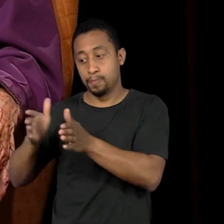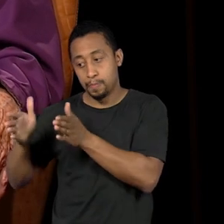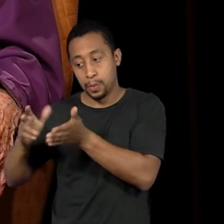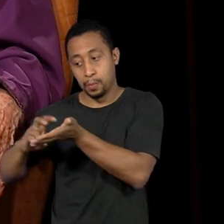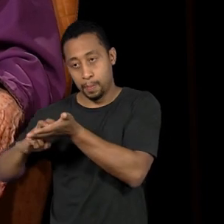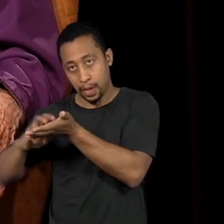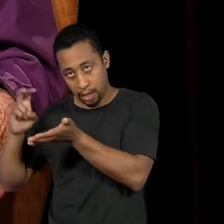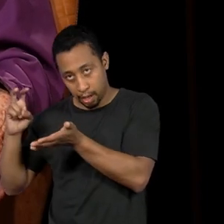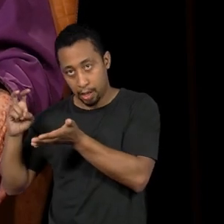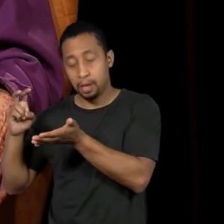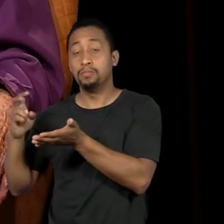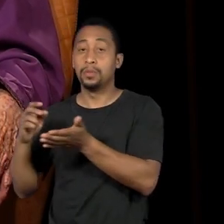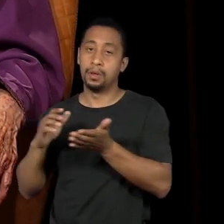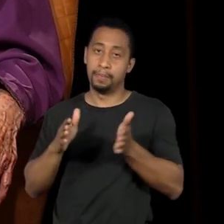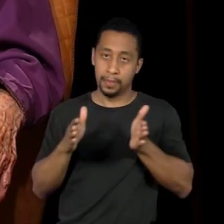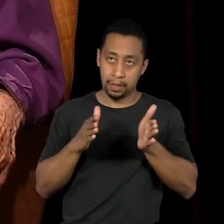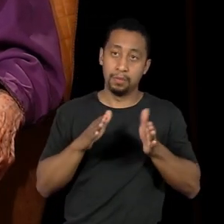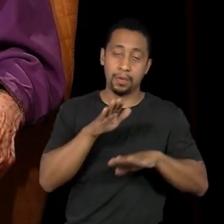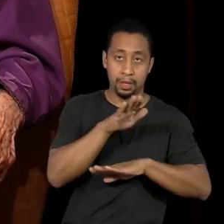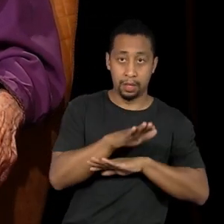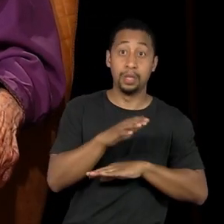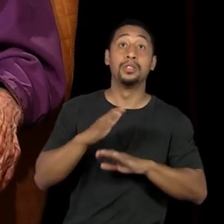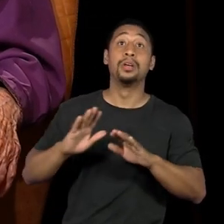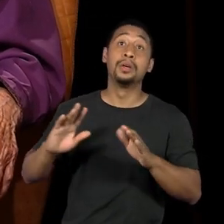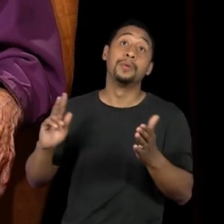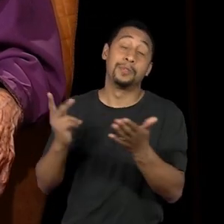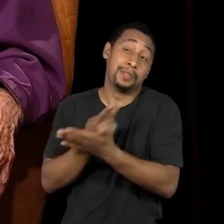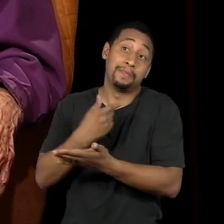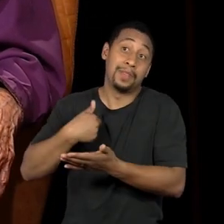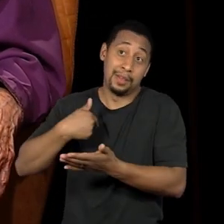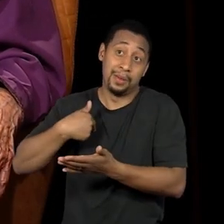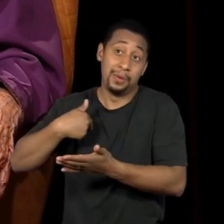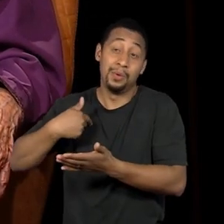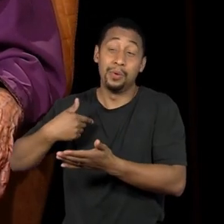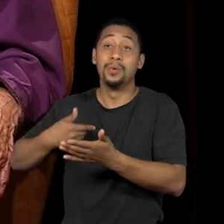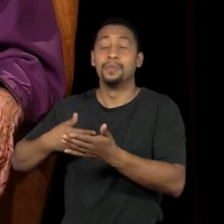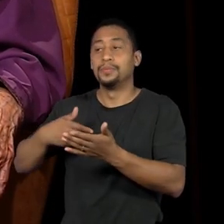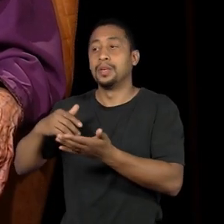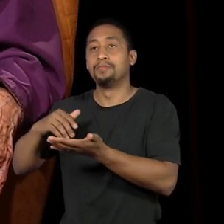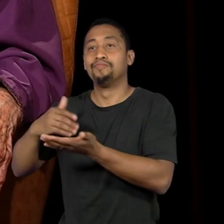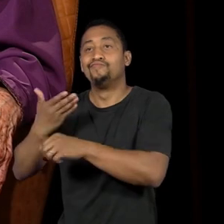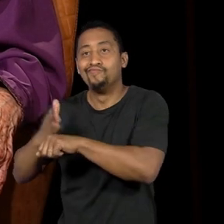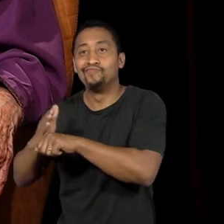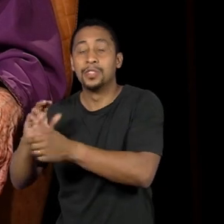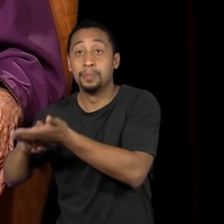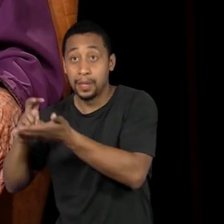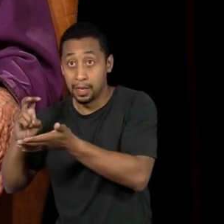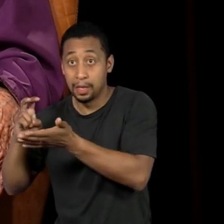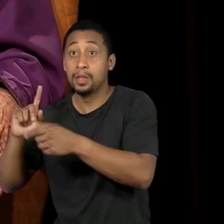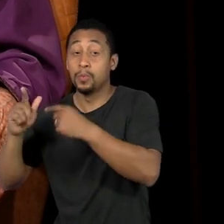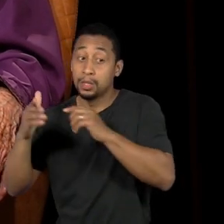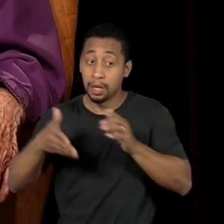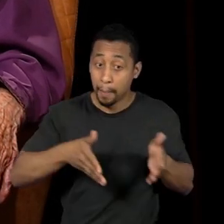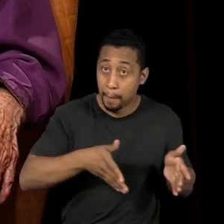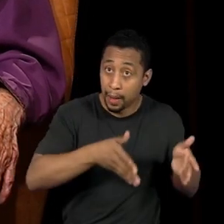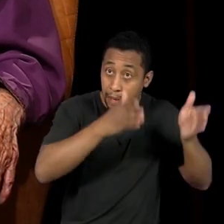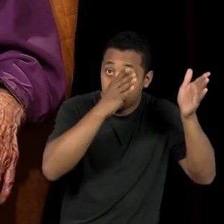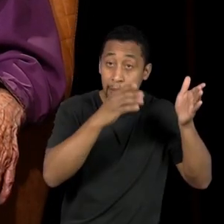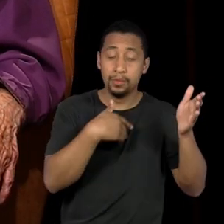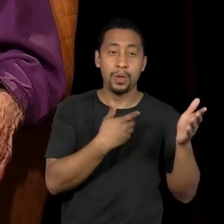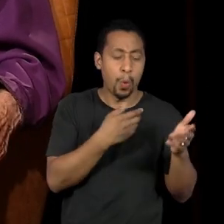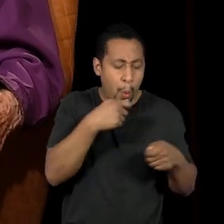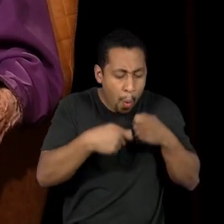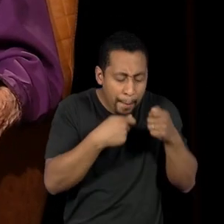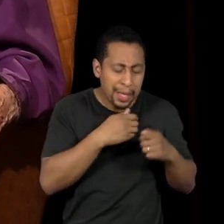aula. Eu ia para Copacabana, para minha casa, para o meu apartamento, almoçava, descansava um pouquinho, voltava, tinha um período